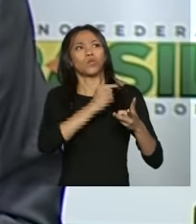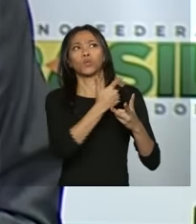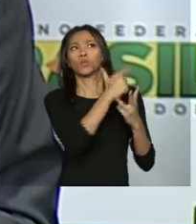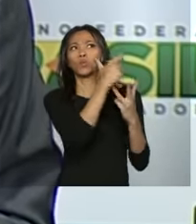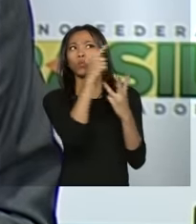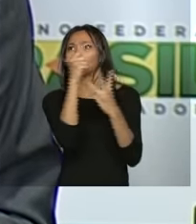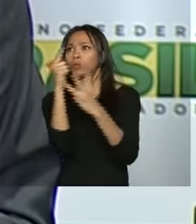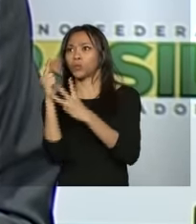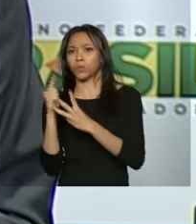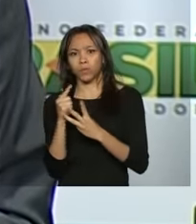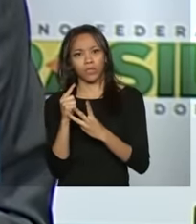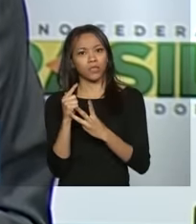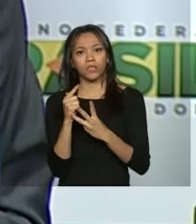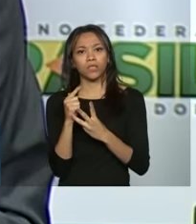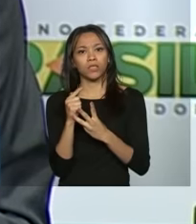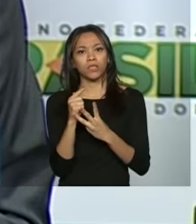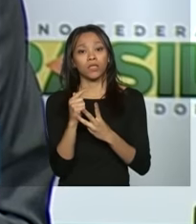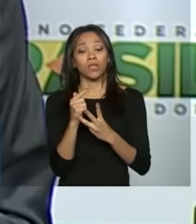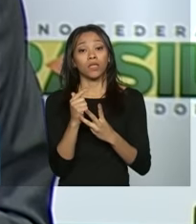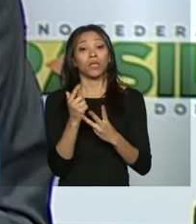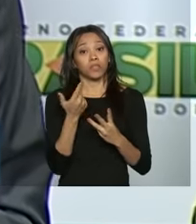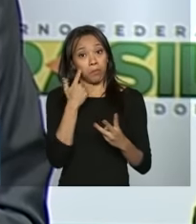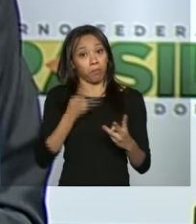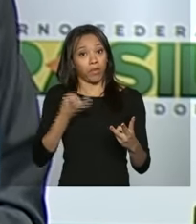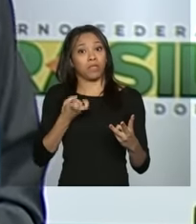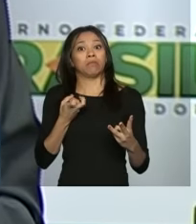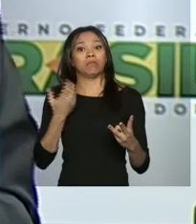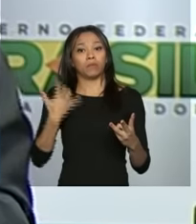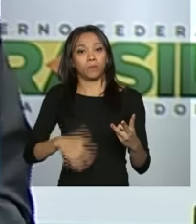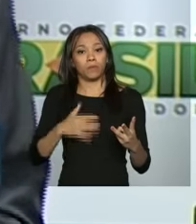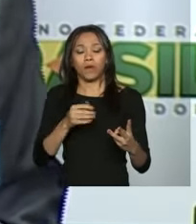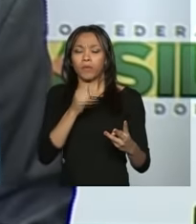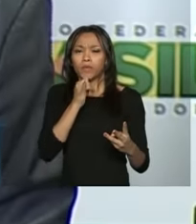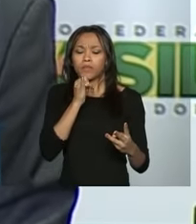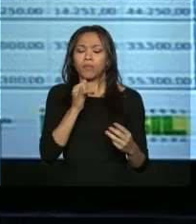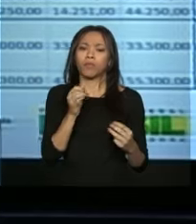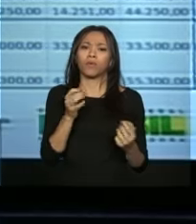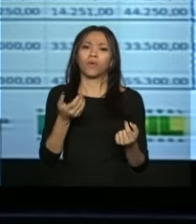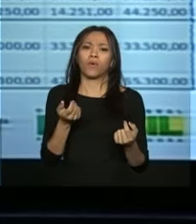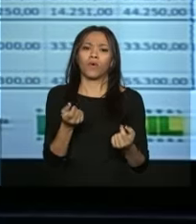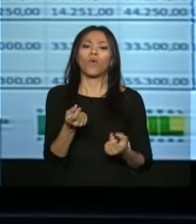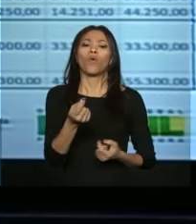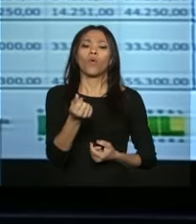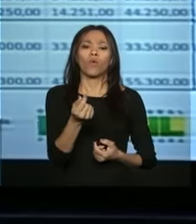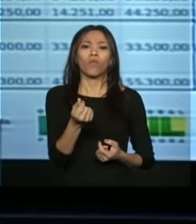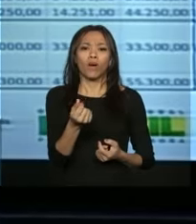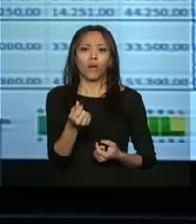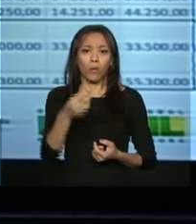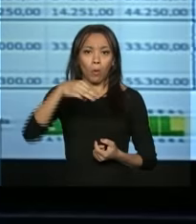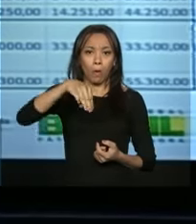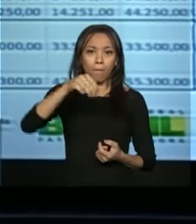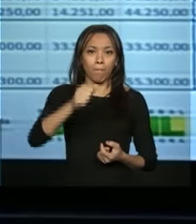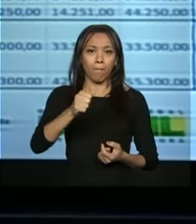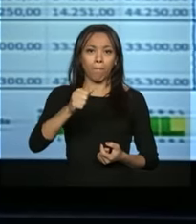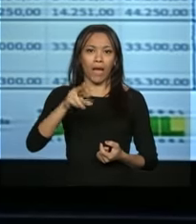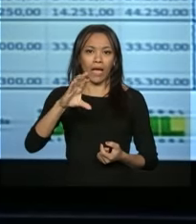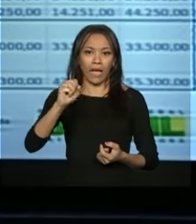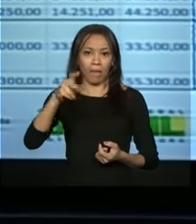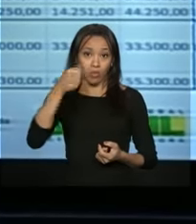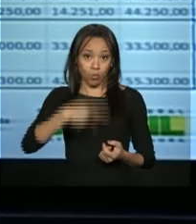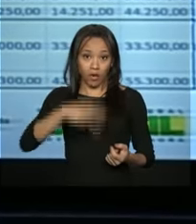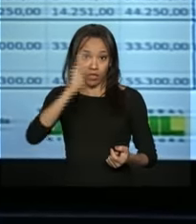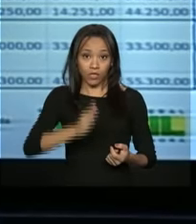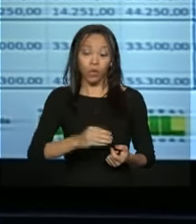tem uma diferença muito importante quando a gente olha o preço máximo por exemplo de um CDI marca pass sincronizador no Brasil